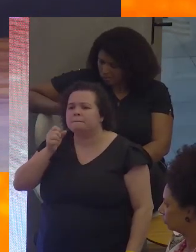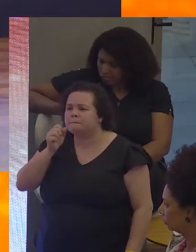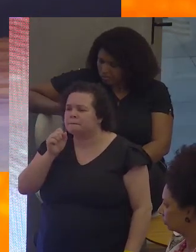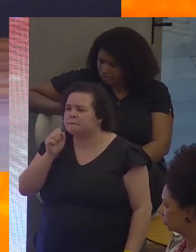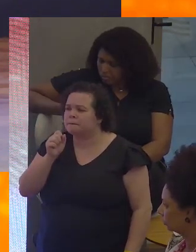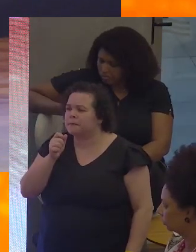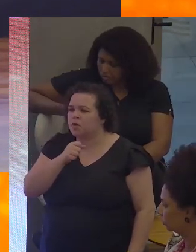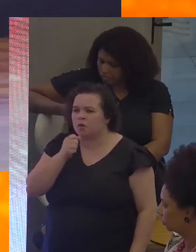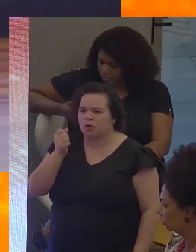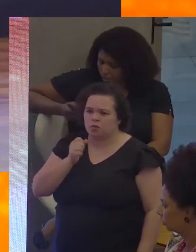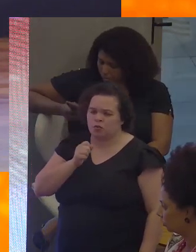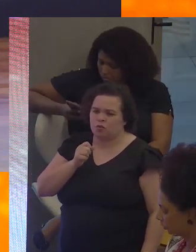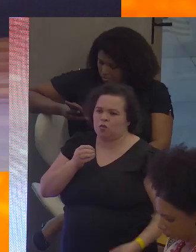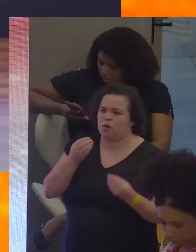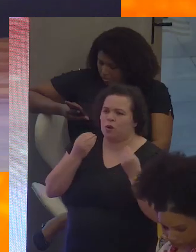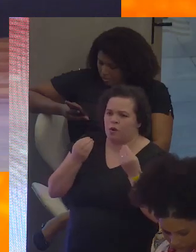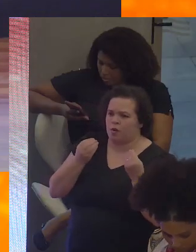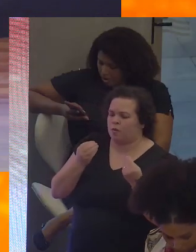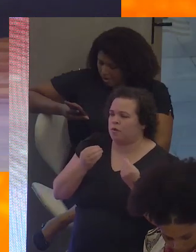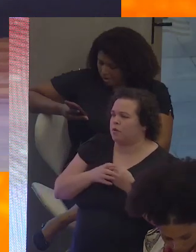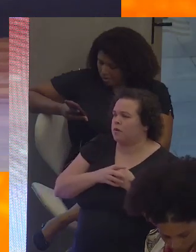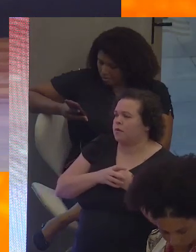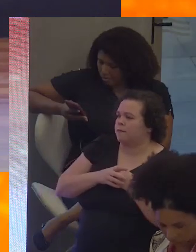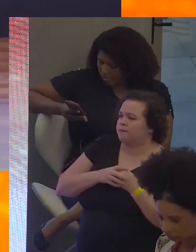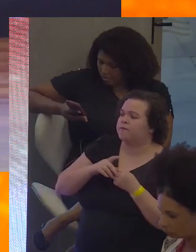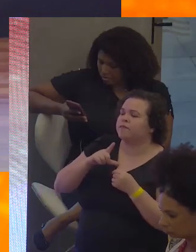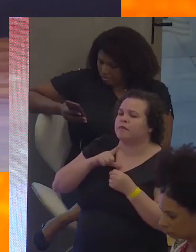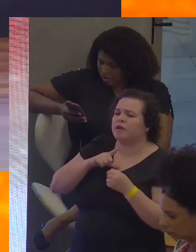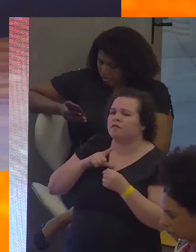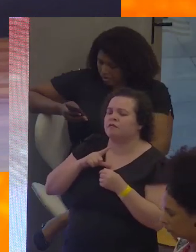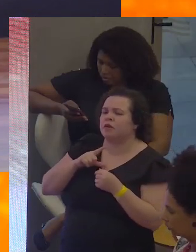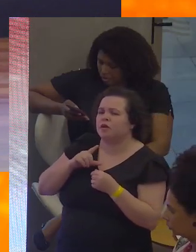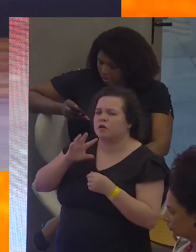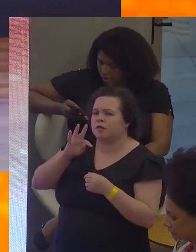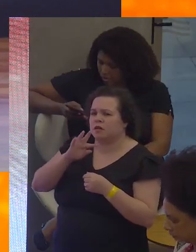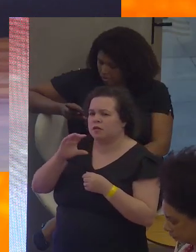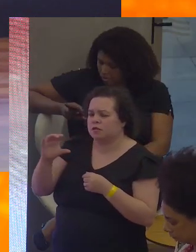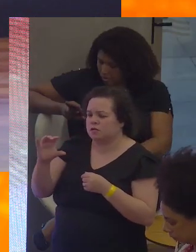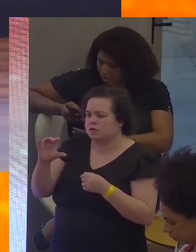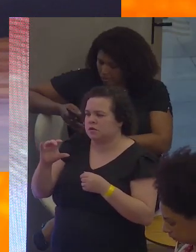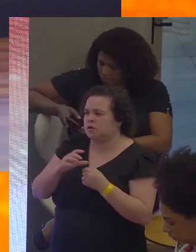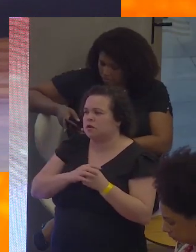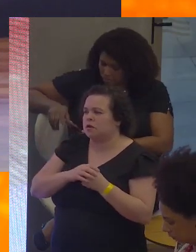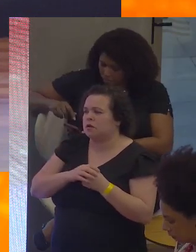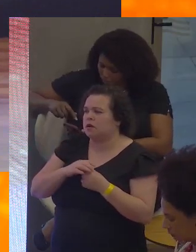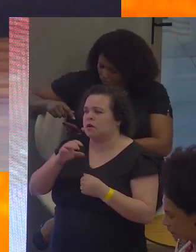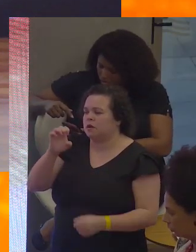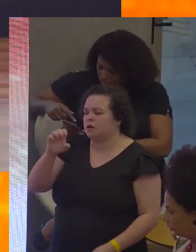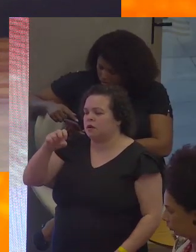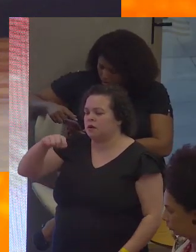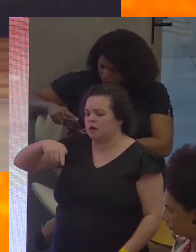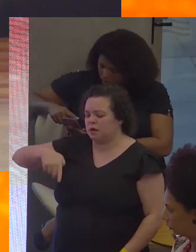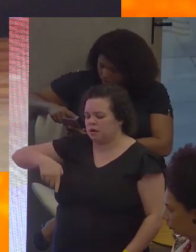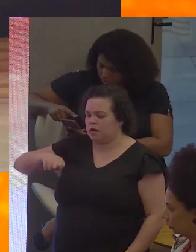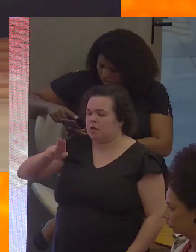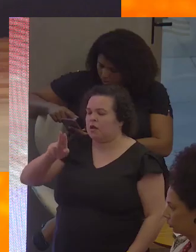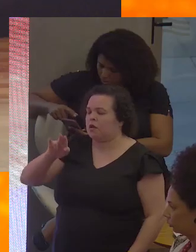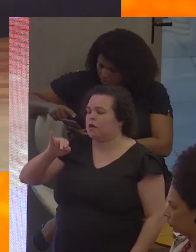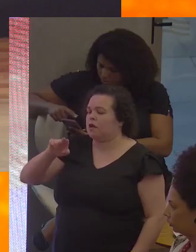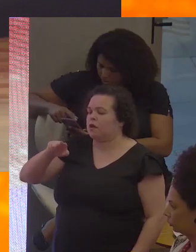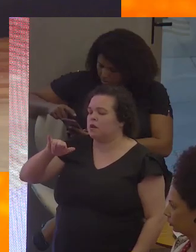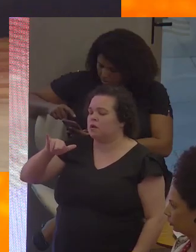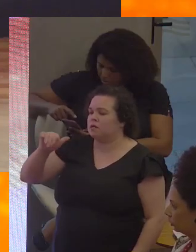é possível. Teve um TCC da nossa pós, da Bifit lá, que foi sobre a equinácea e com uma profissional